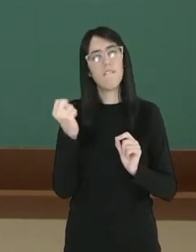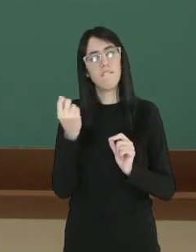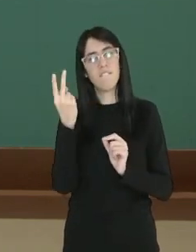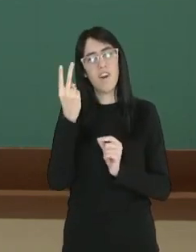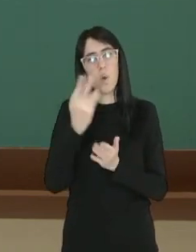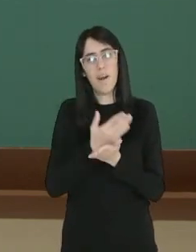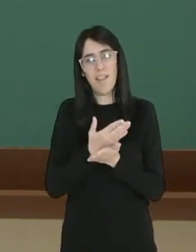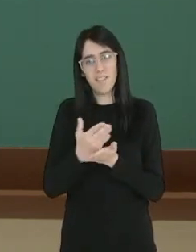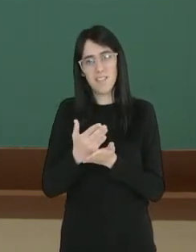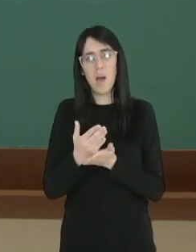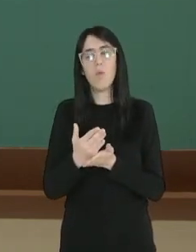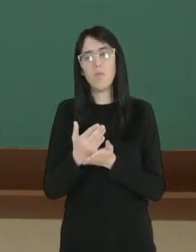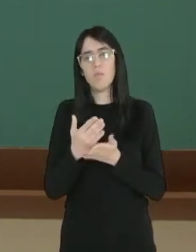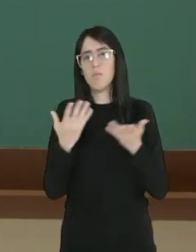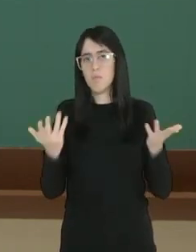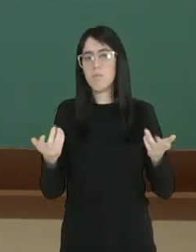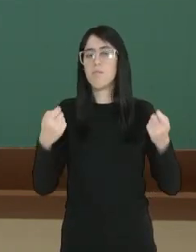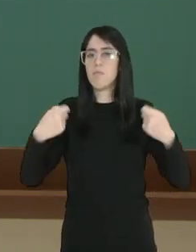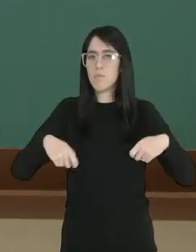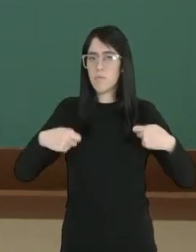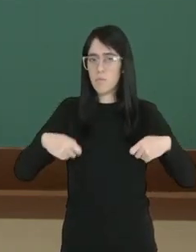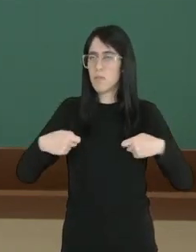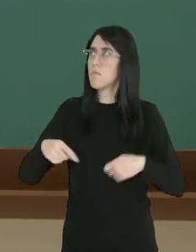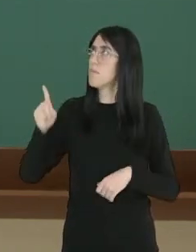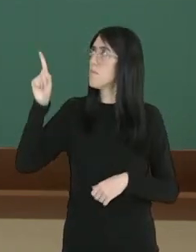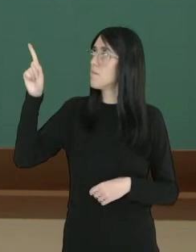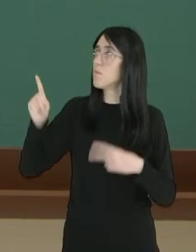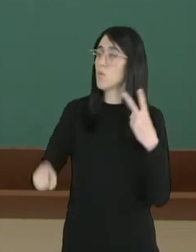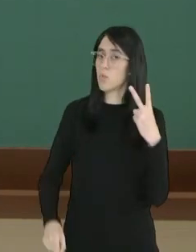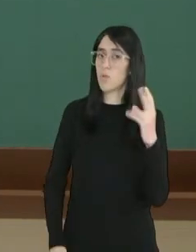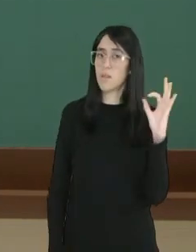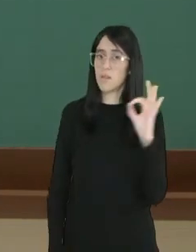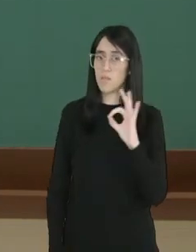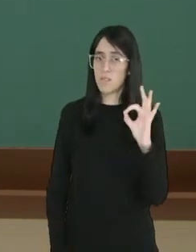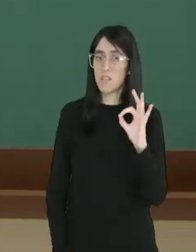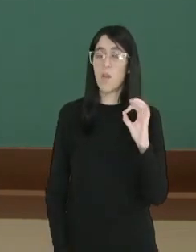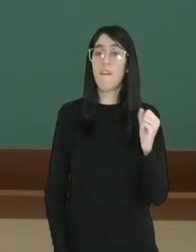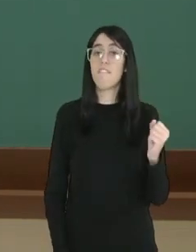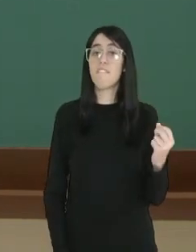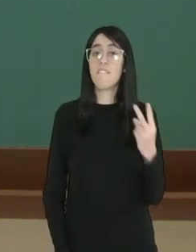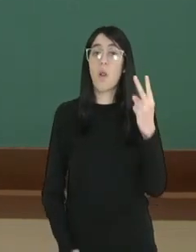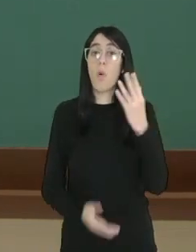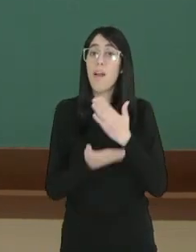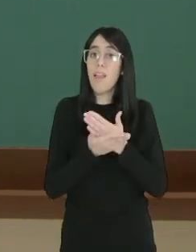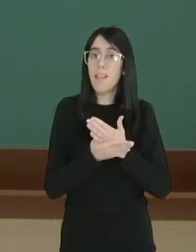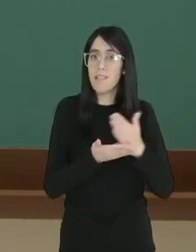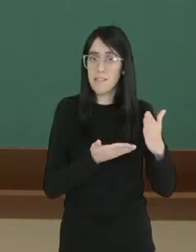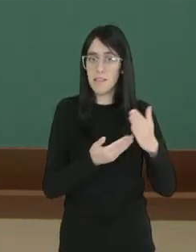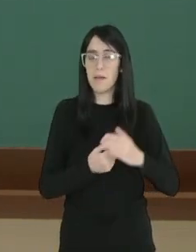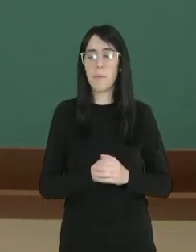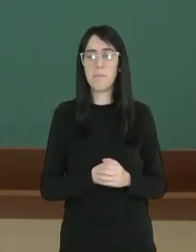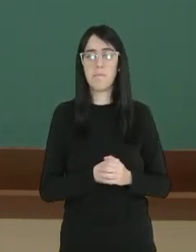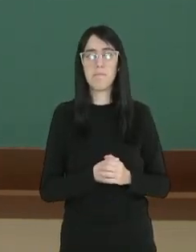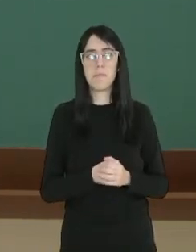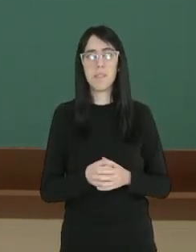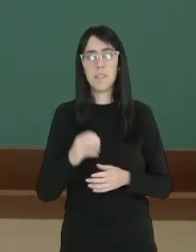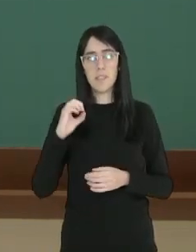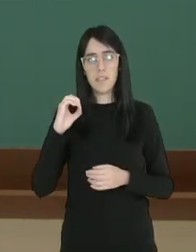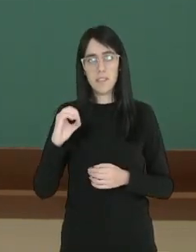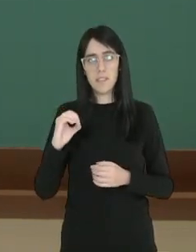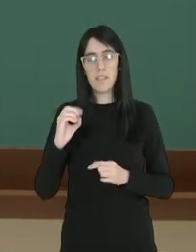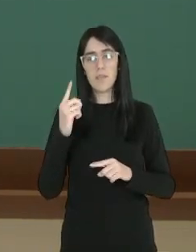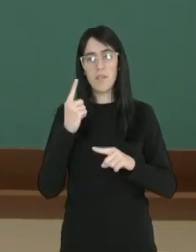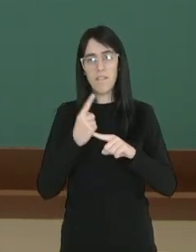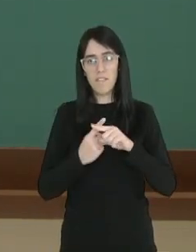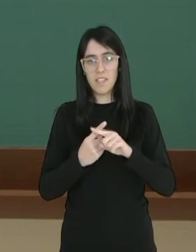tem que aparecer aqui. Então, 2% do valor inicial igual I0 vezes o